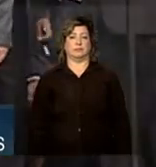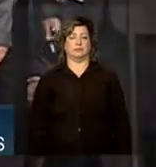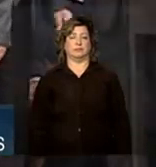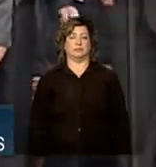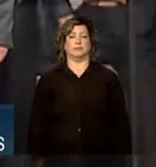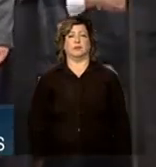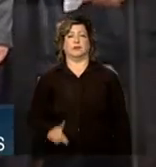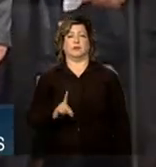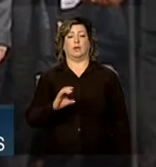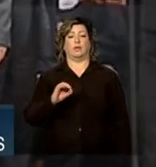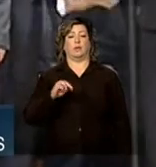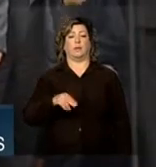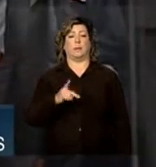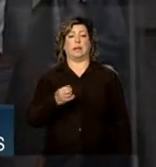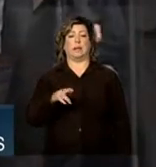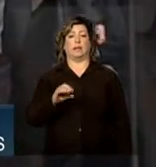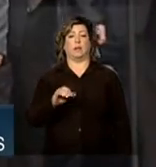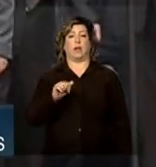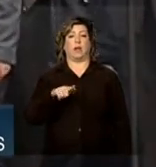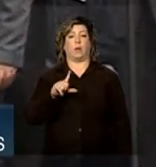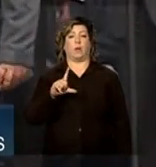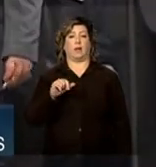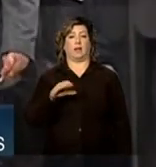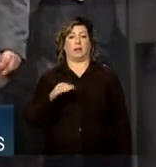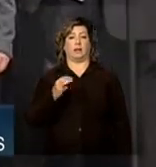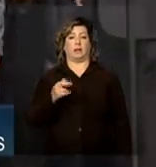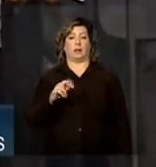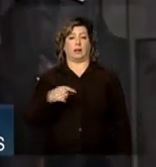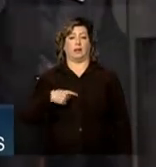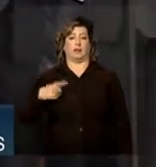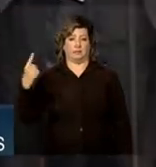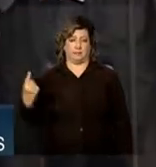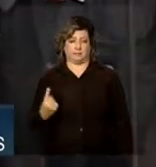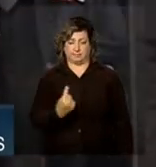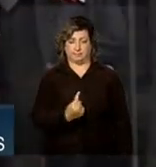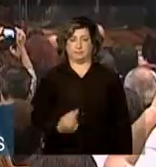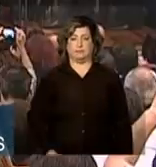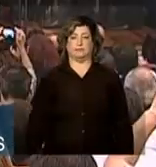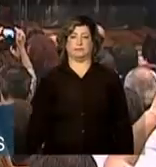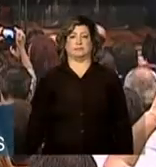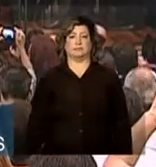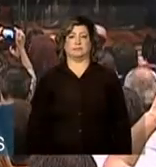Dom Pedro de Alcântara, Márcio Dimer Biasi.